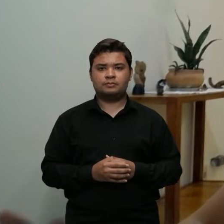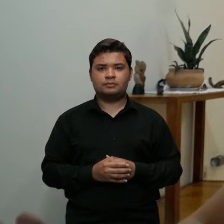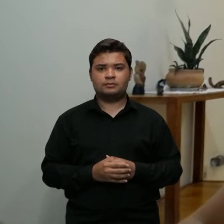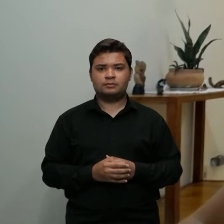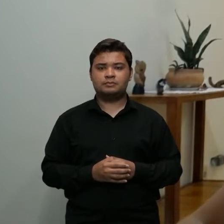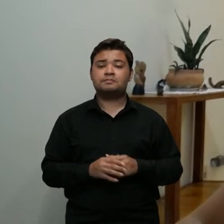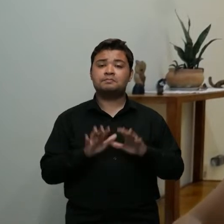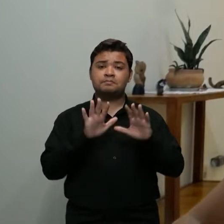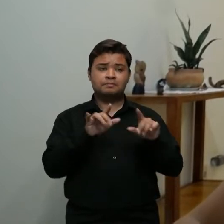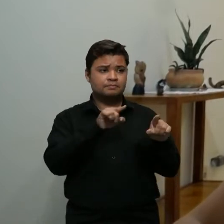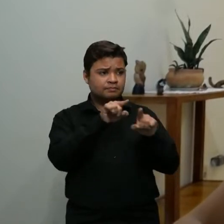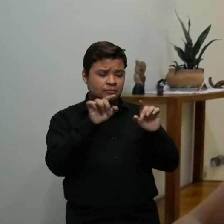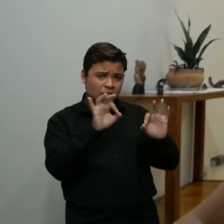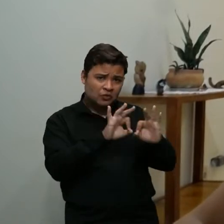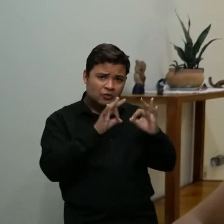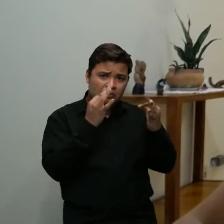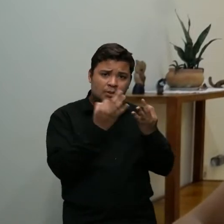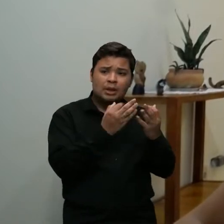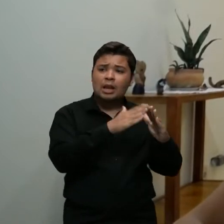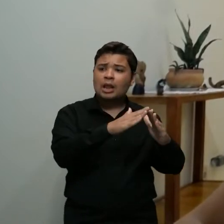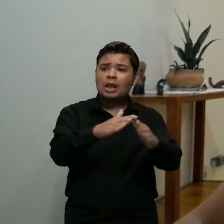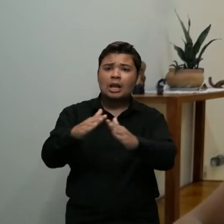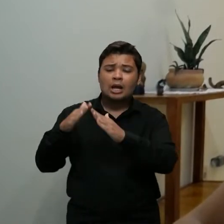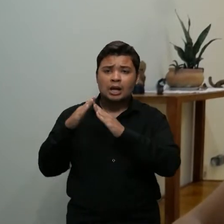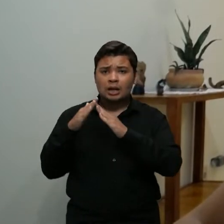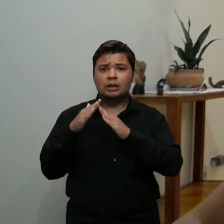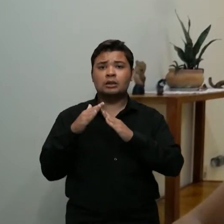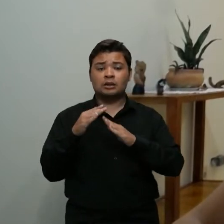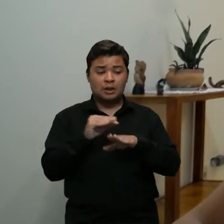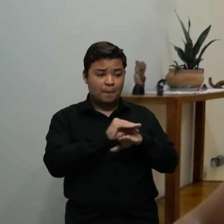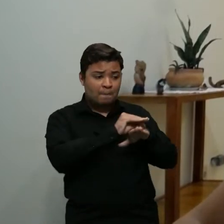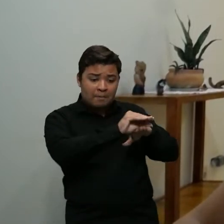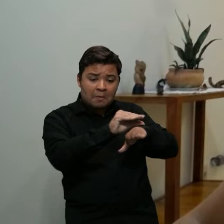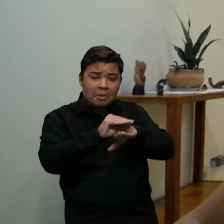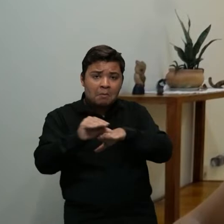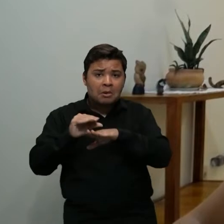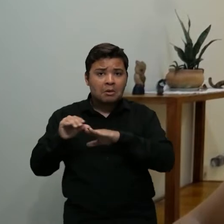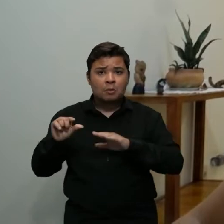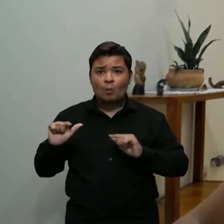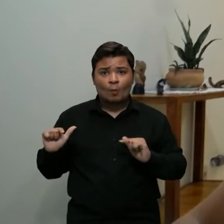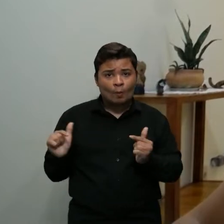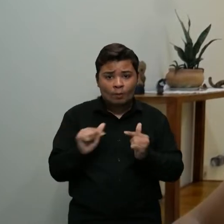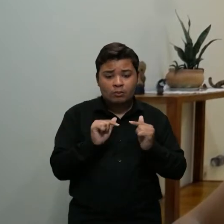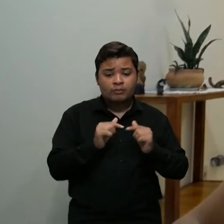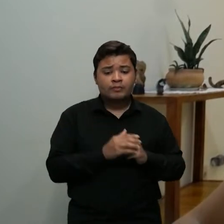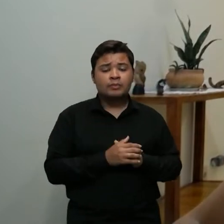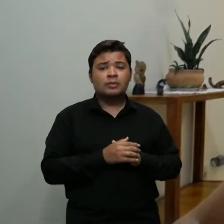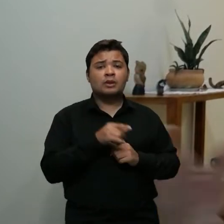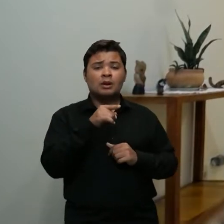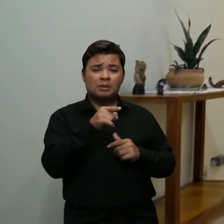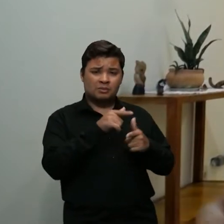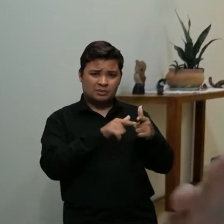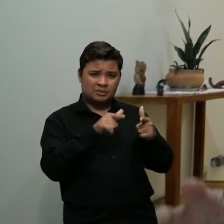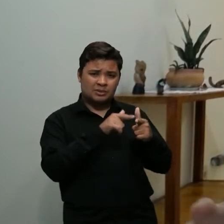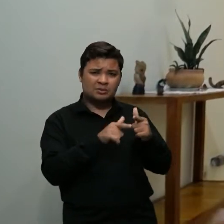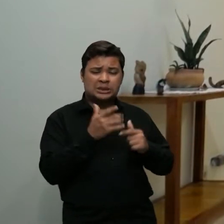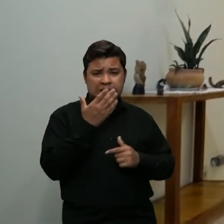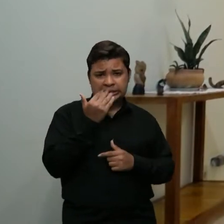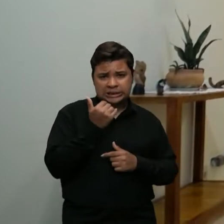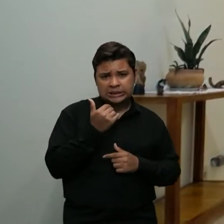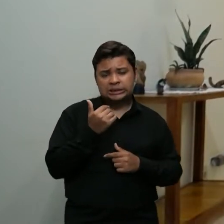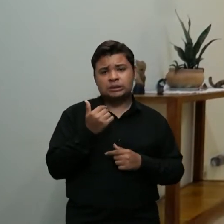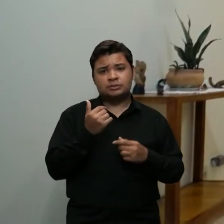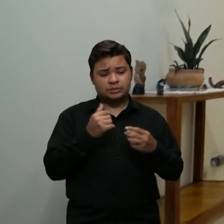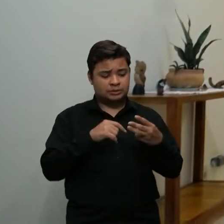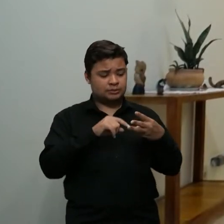nas famílias, nos lares que não receberam esse auxílio, a insegurança alimentar moderada somada com a